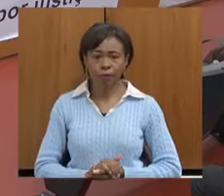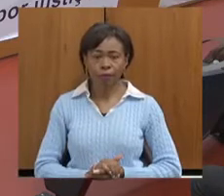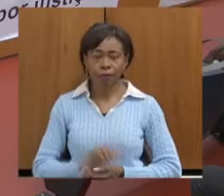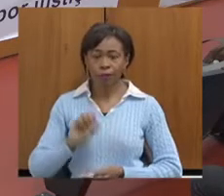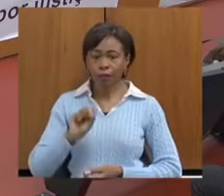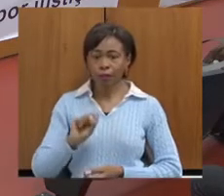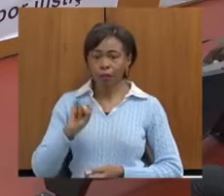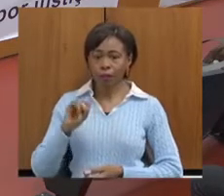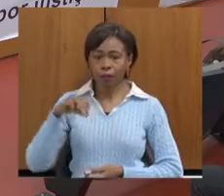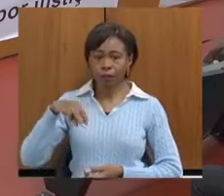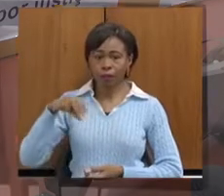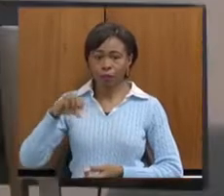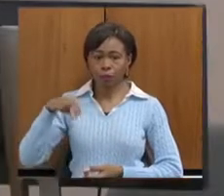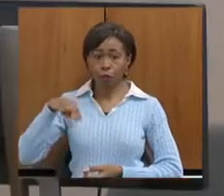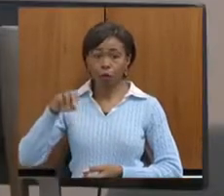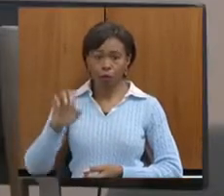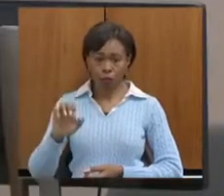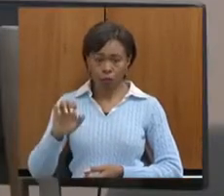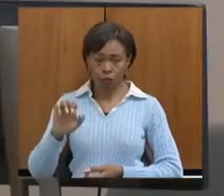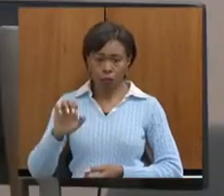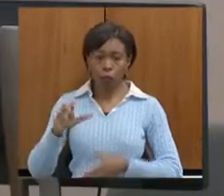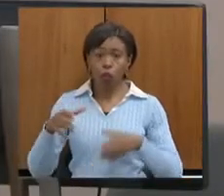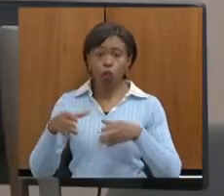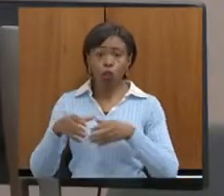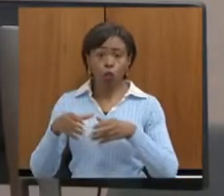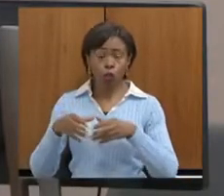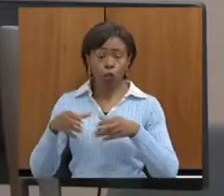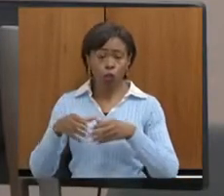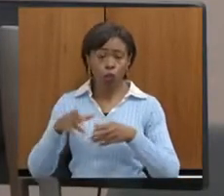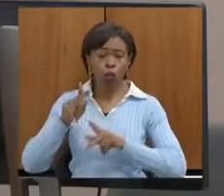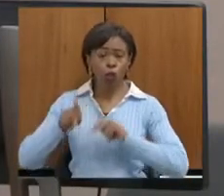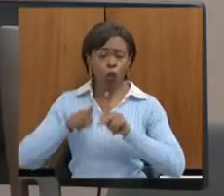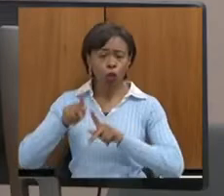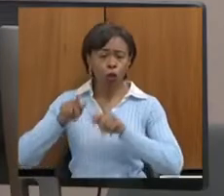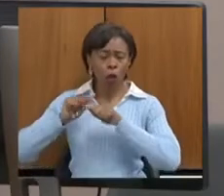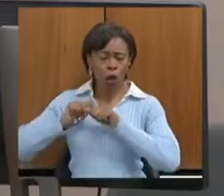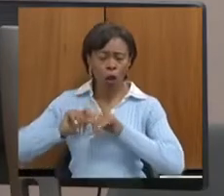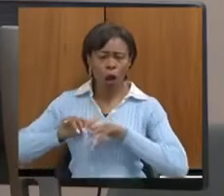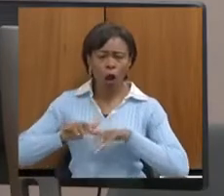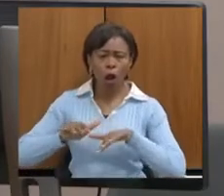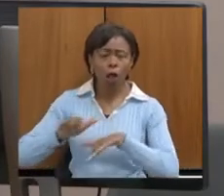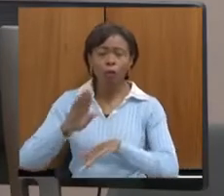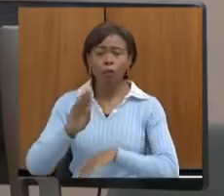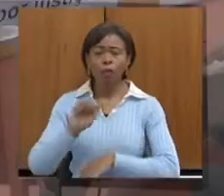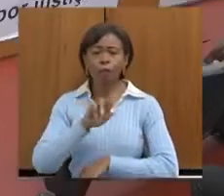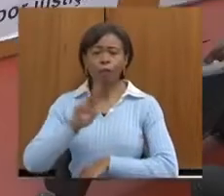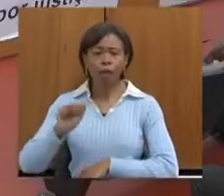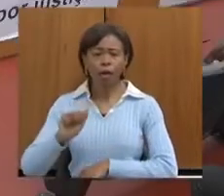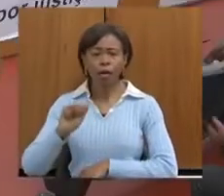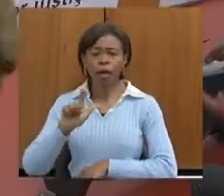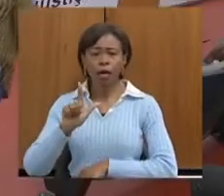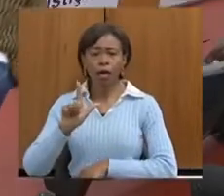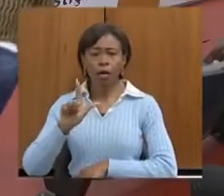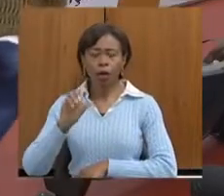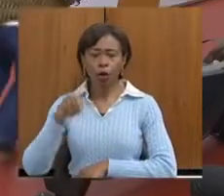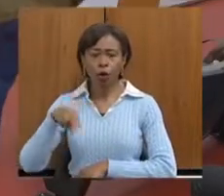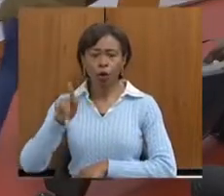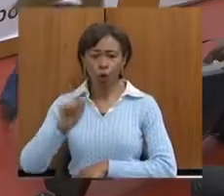Simone Maria da Silva integrante da comissão de atingidos de Barra Longa Minas Gerais